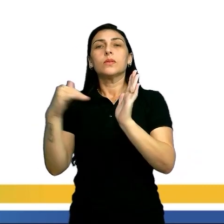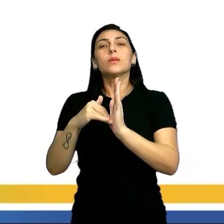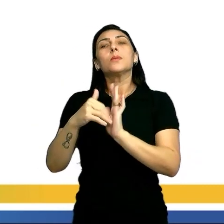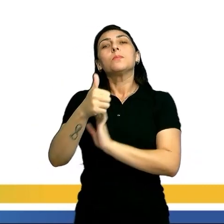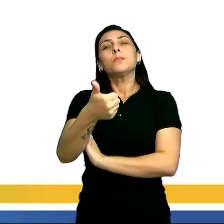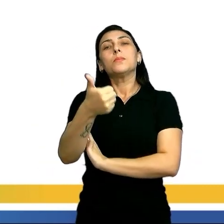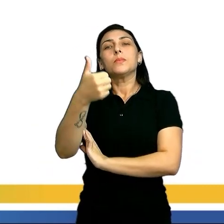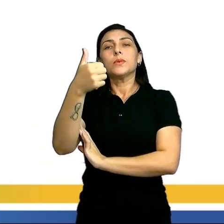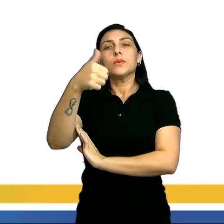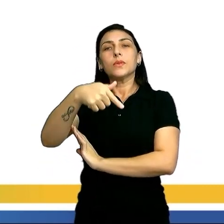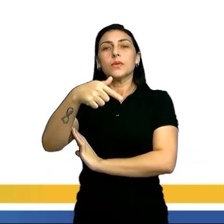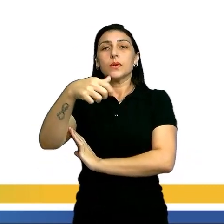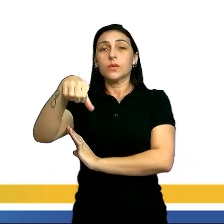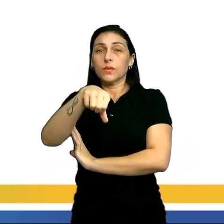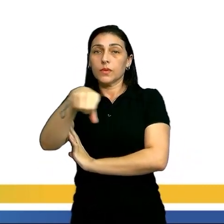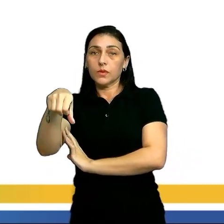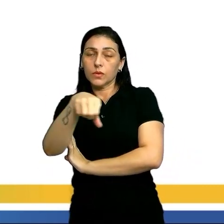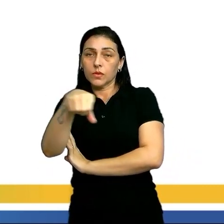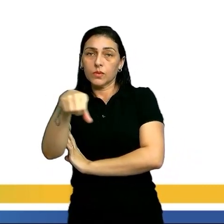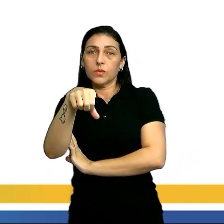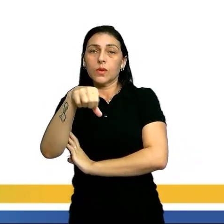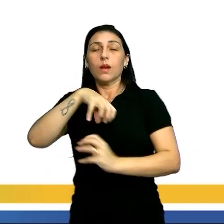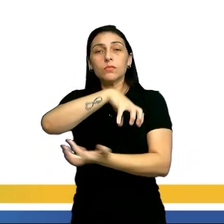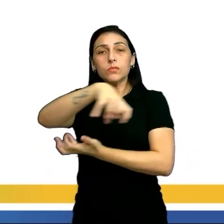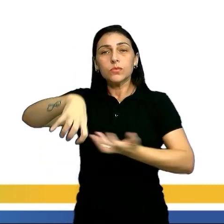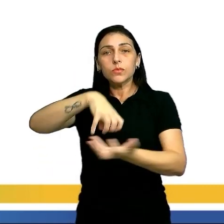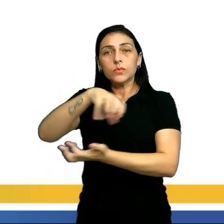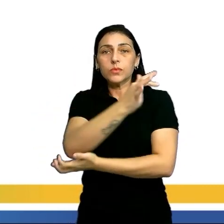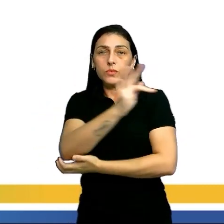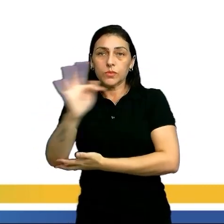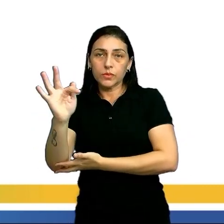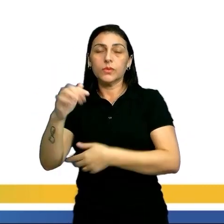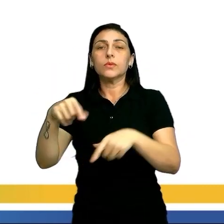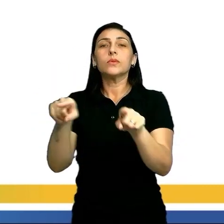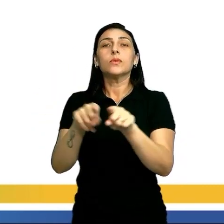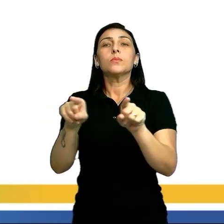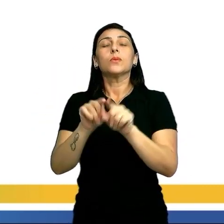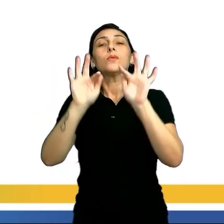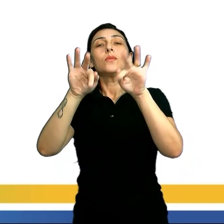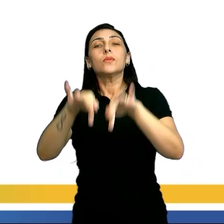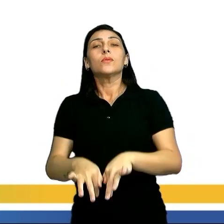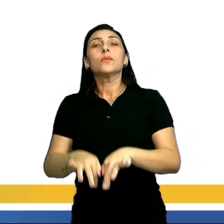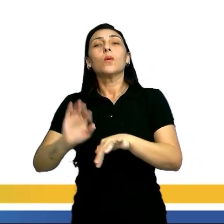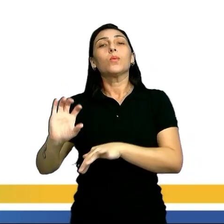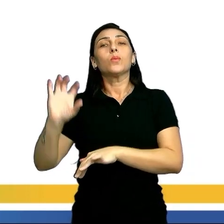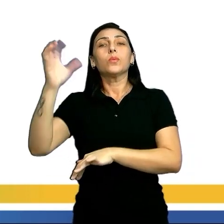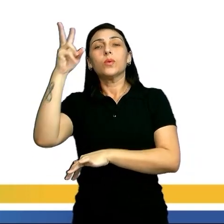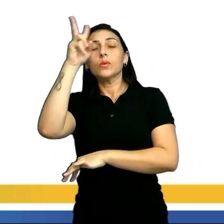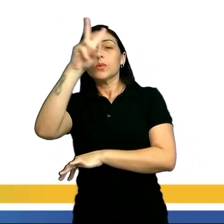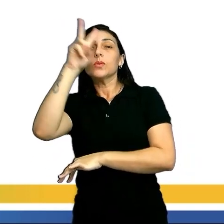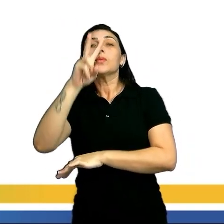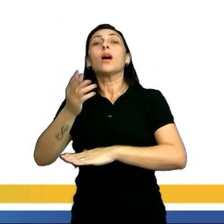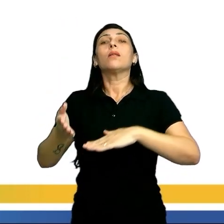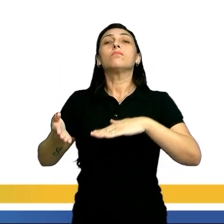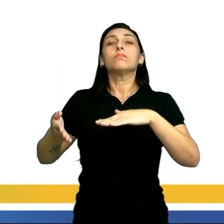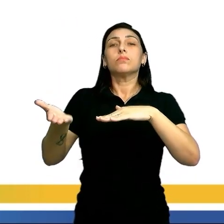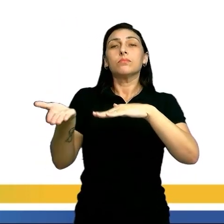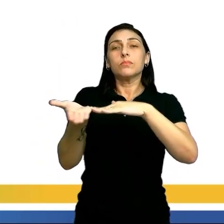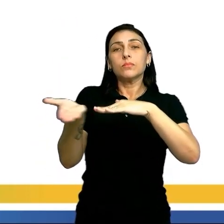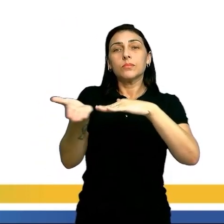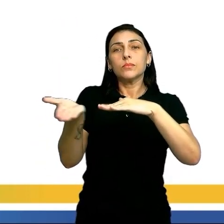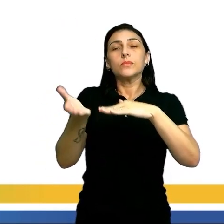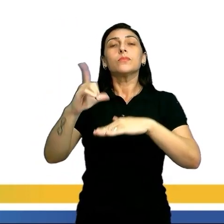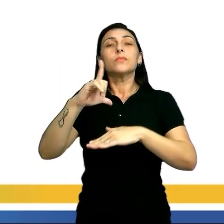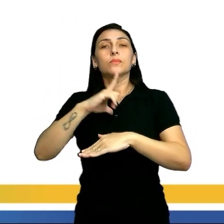ao ano 1799, a Revolução Francesa. E, por fim, um evento histórico na Idade Contemporânea,